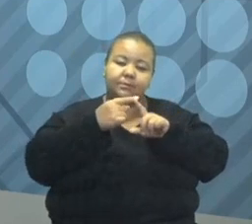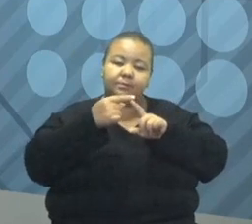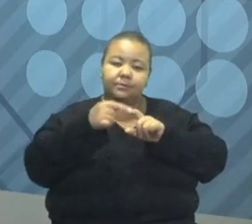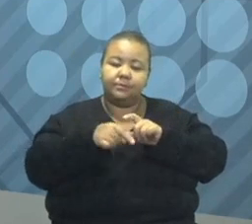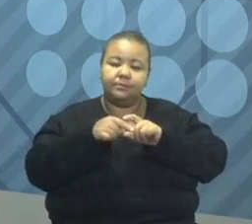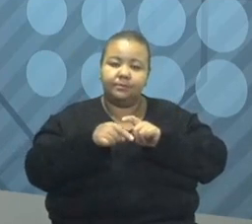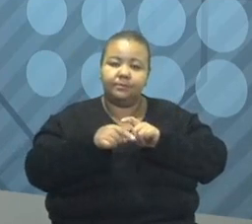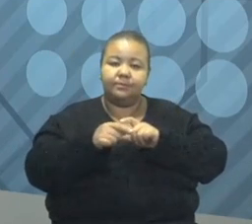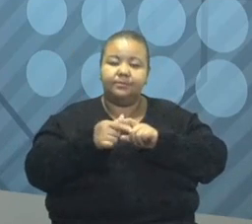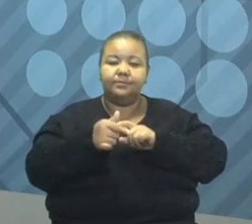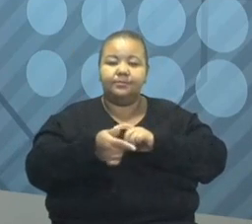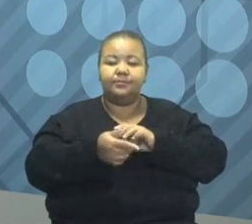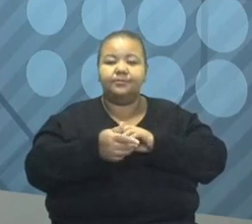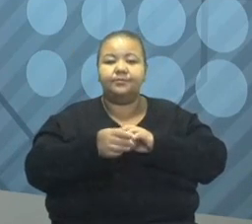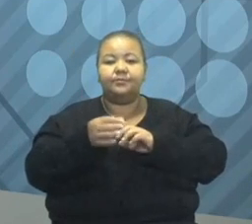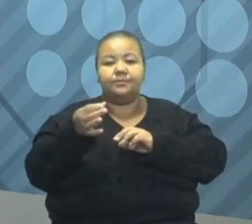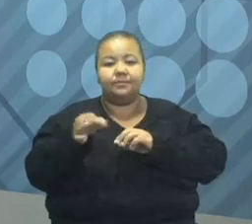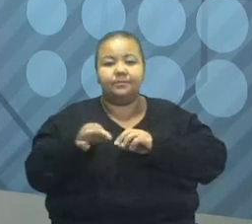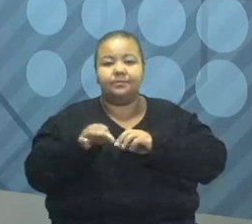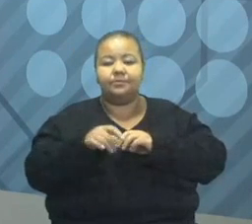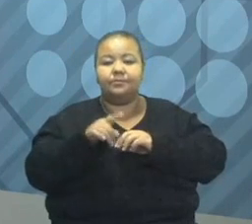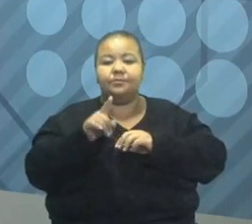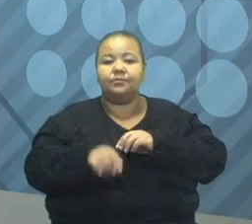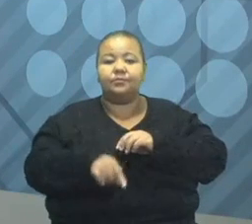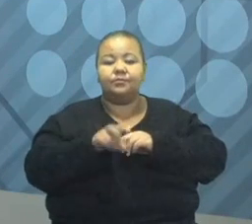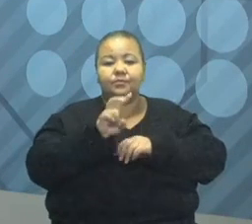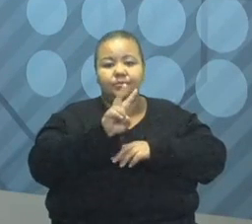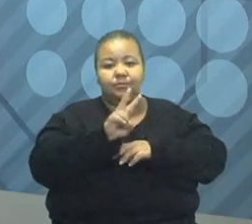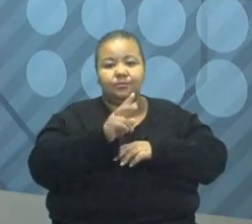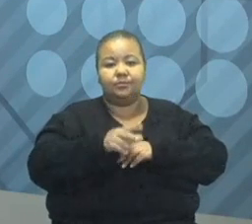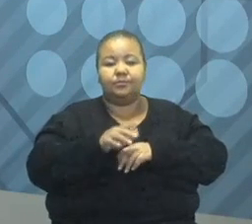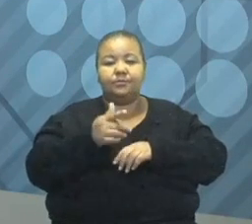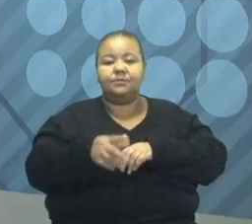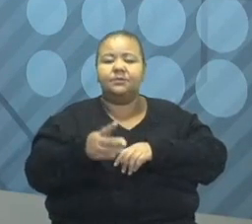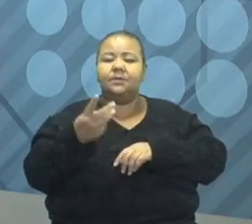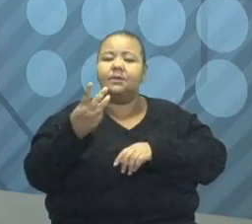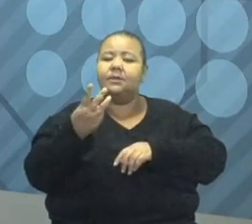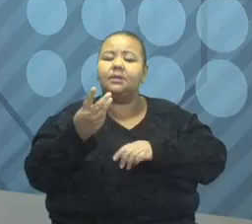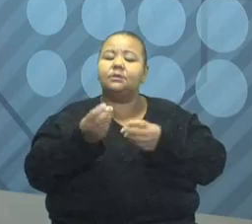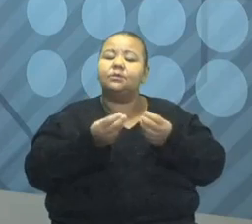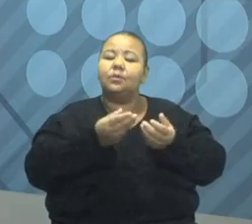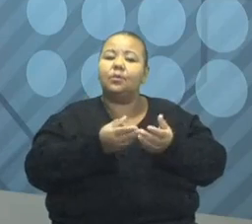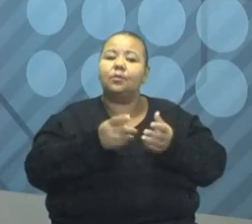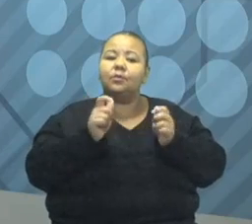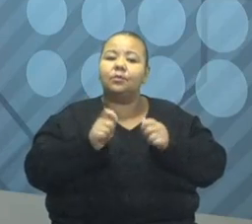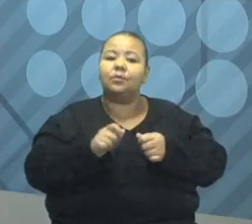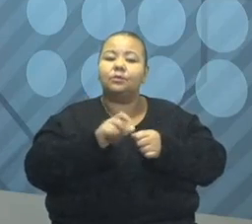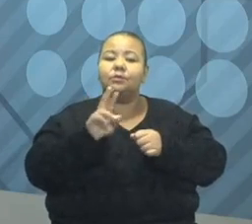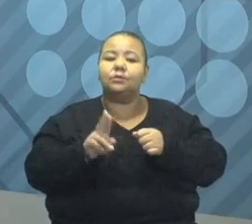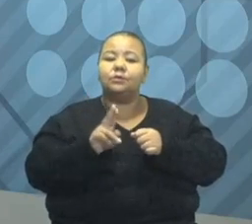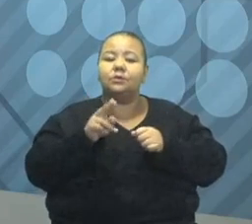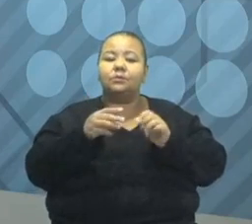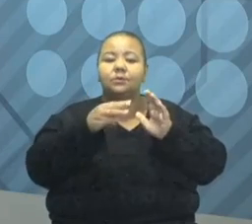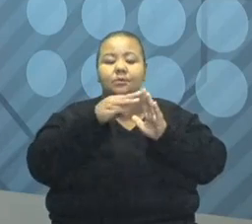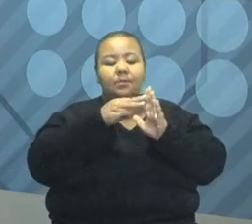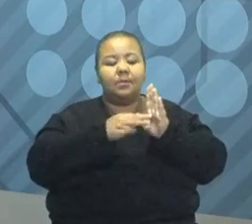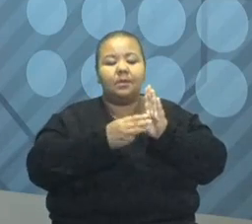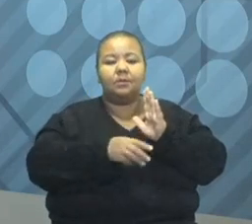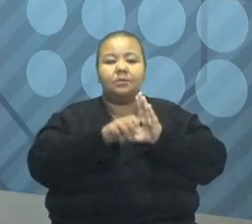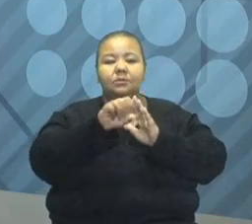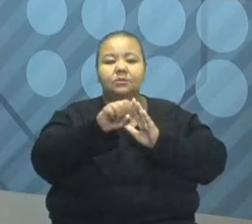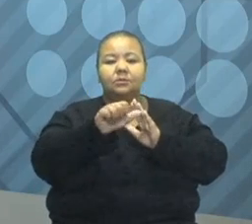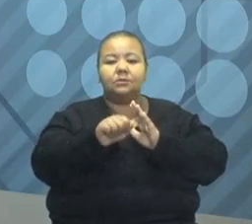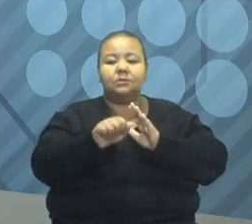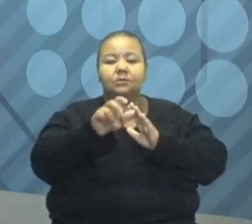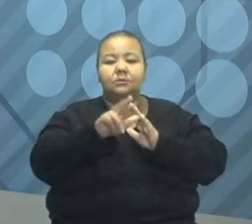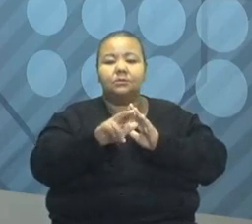diagonal secundária, certo? Isso para uma matriz de ordem 2. E uma matriz de ordem 3? Nós aplicamos o método de Sarros, o Sarri.